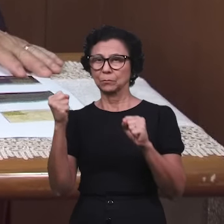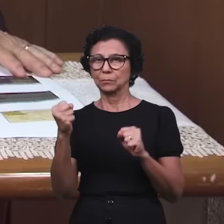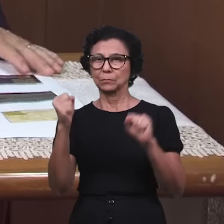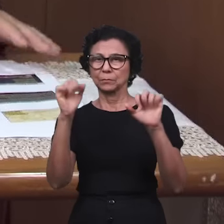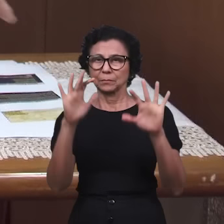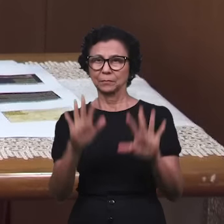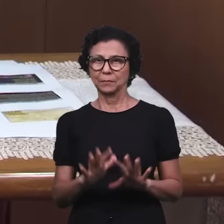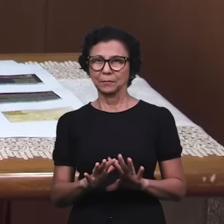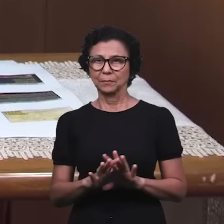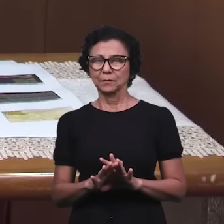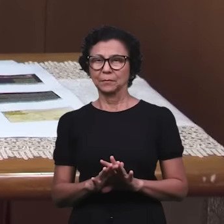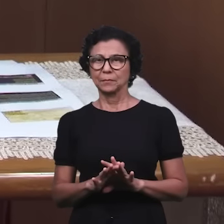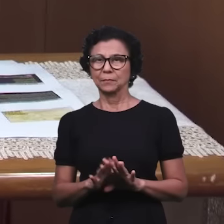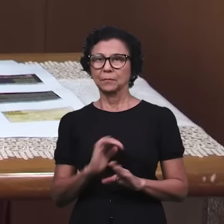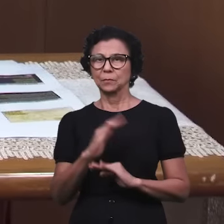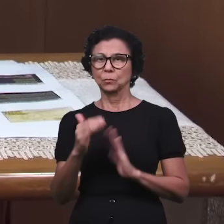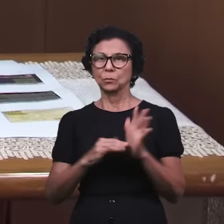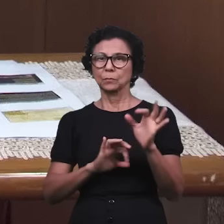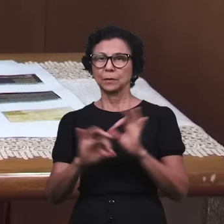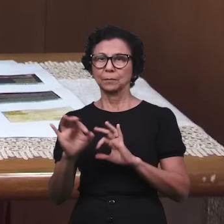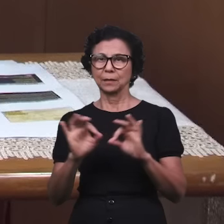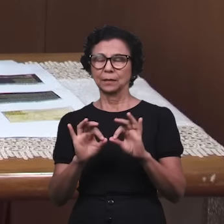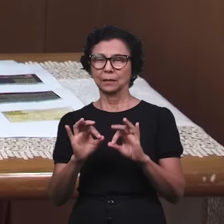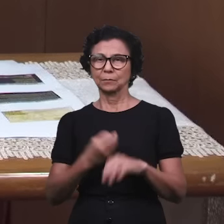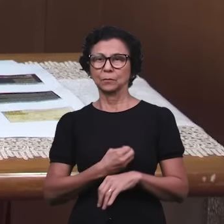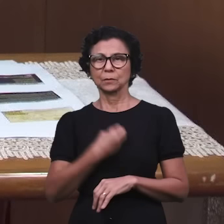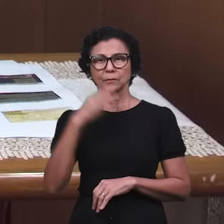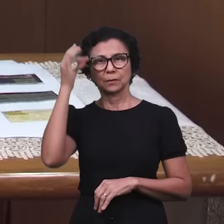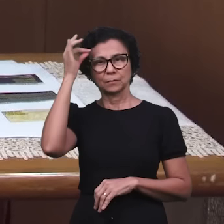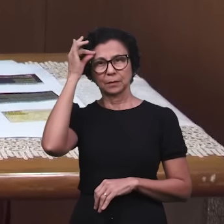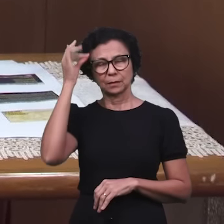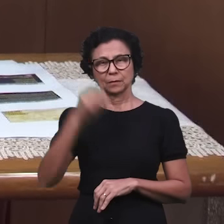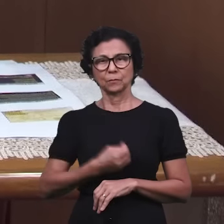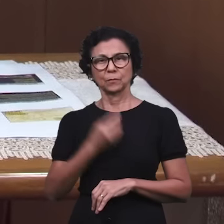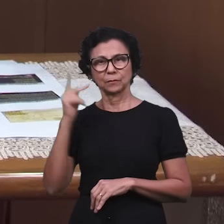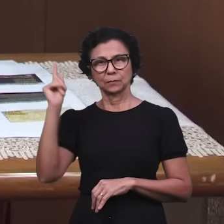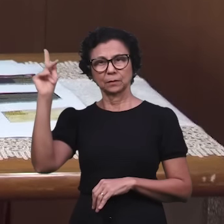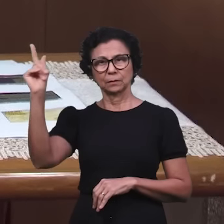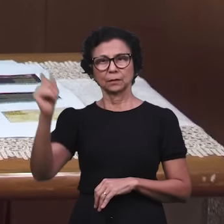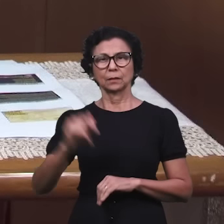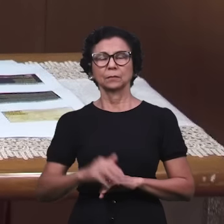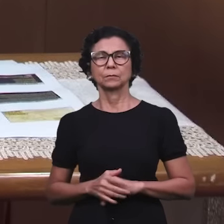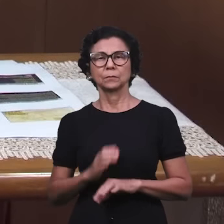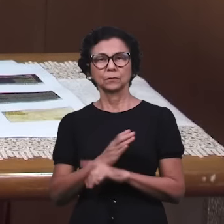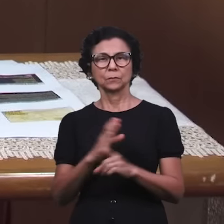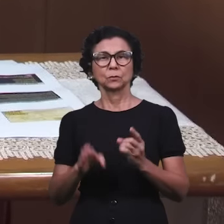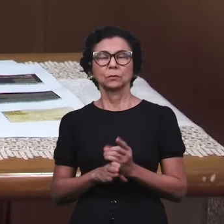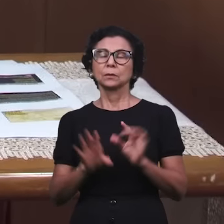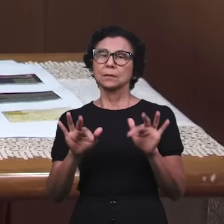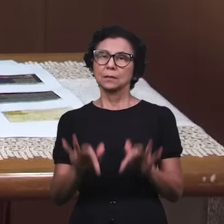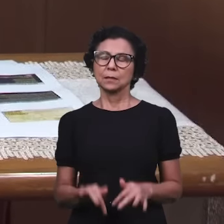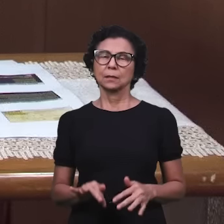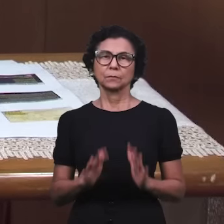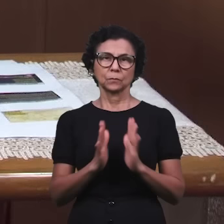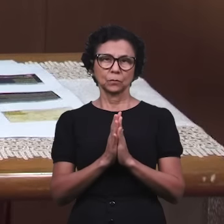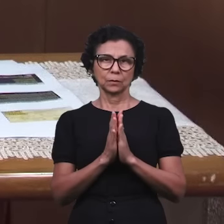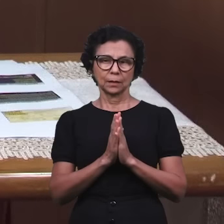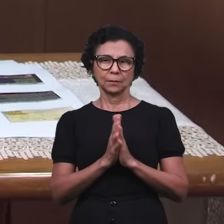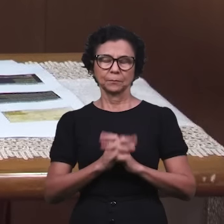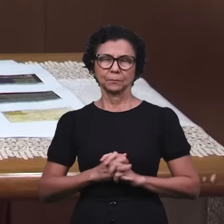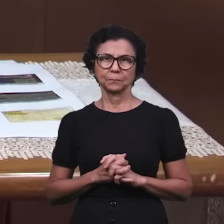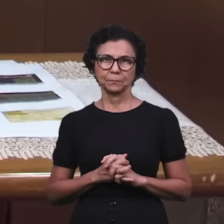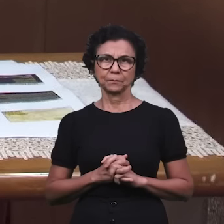nós. Tudo preparado para a nossa vida espiritual e para a nossa eternidade. Nosso culto está se encerrando. Vamos orar ao